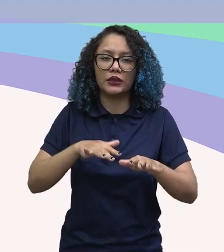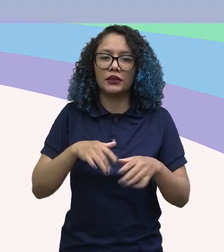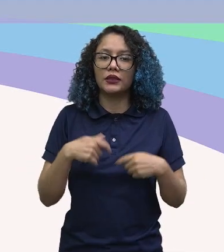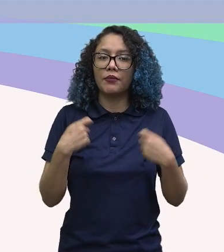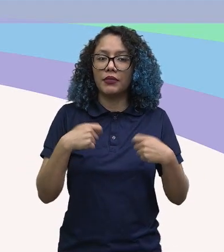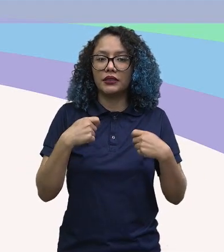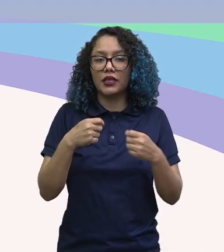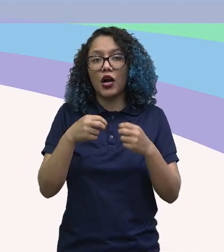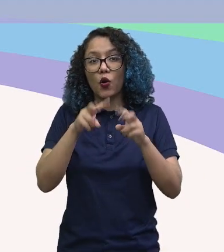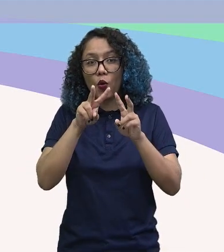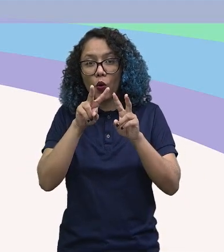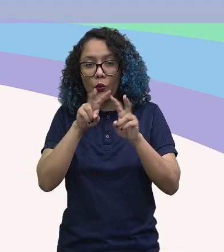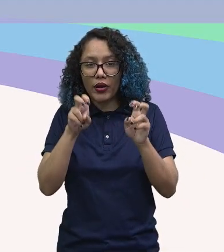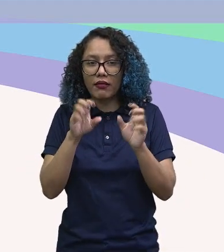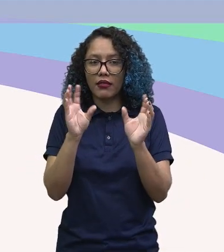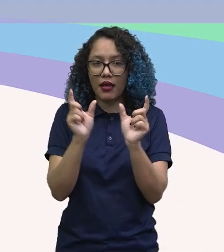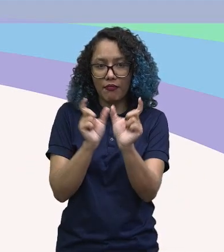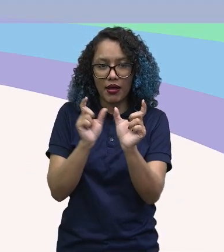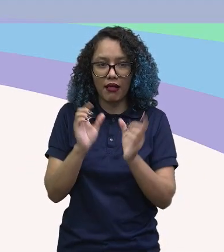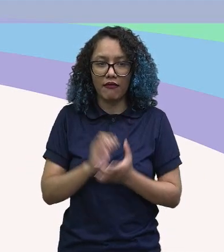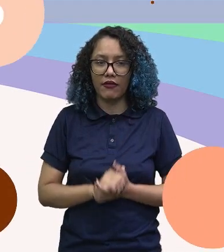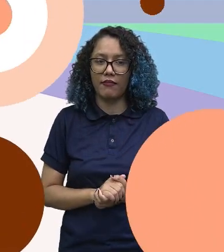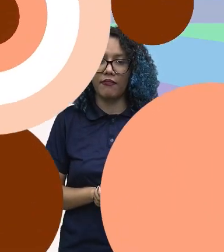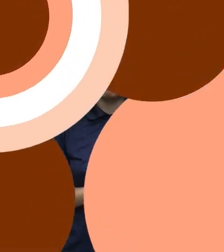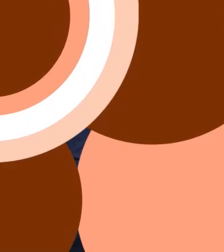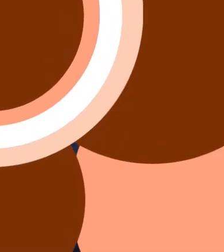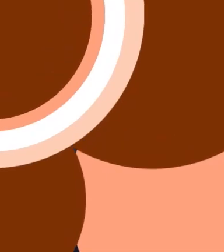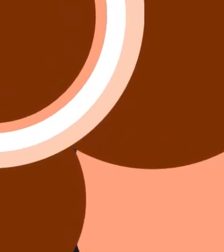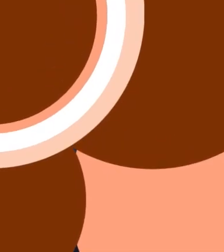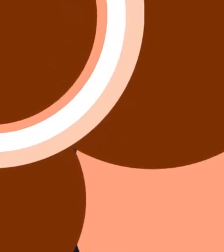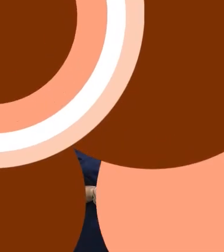entender a sigla do movimento.